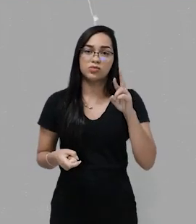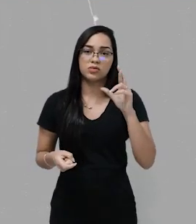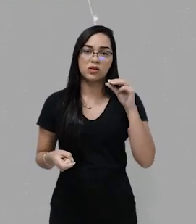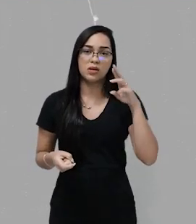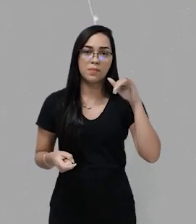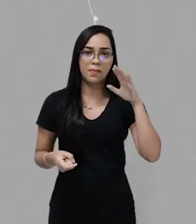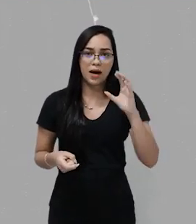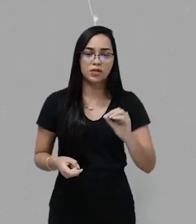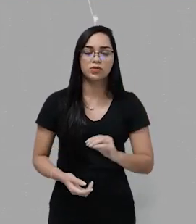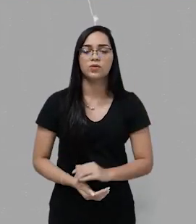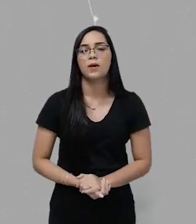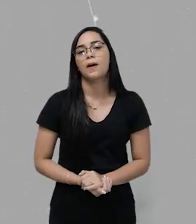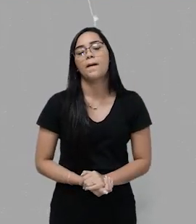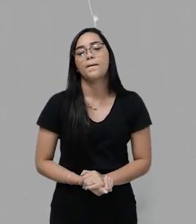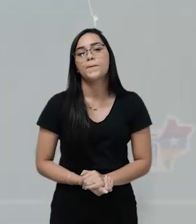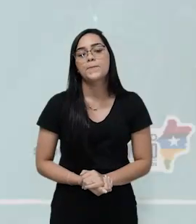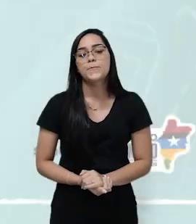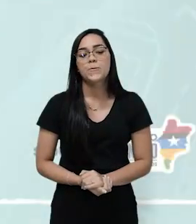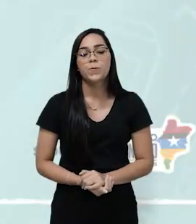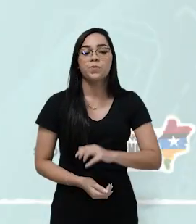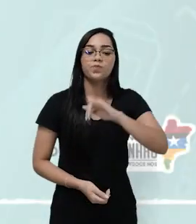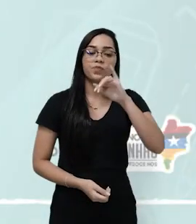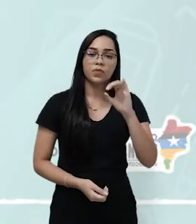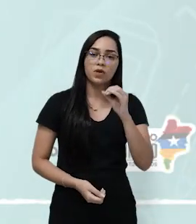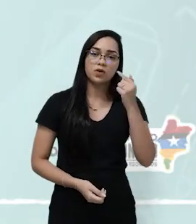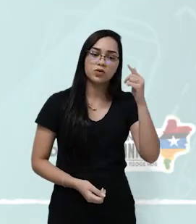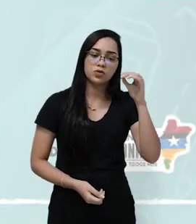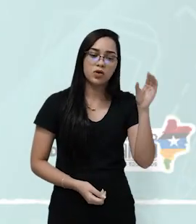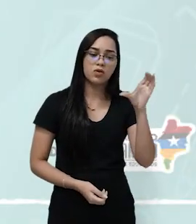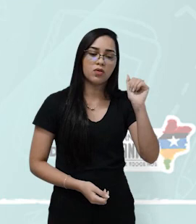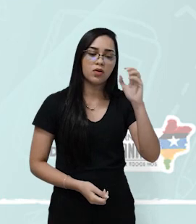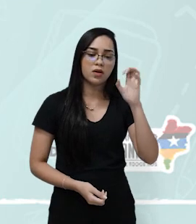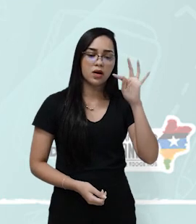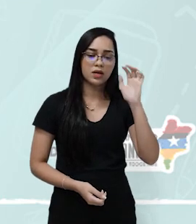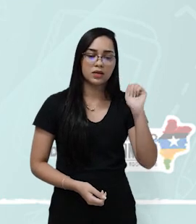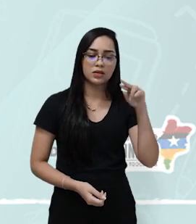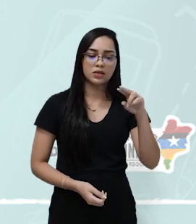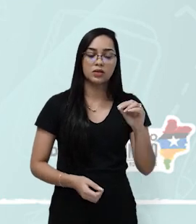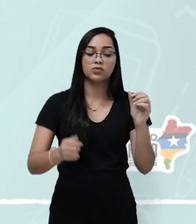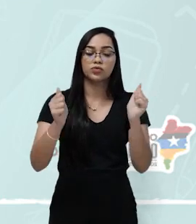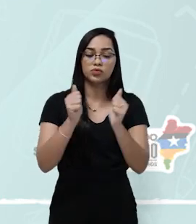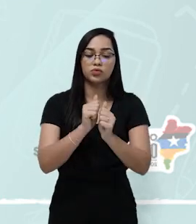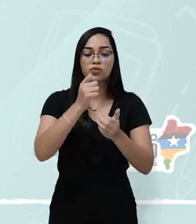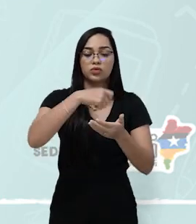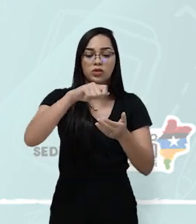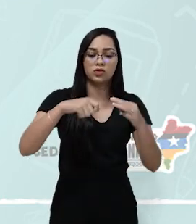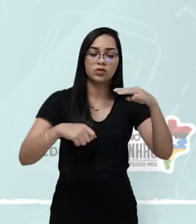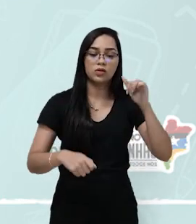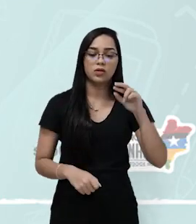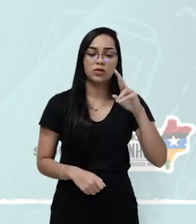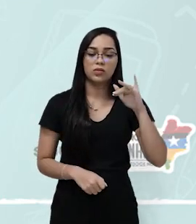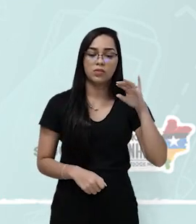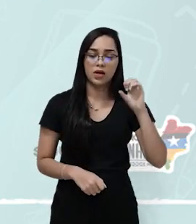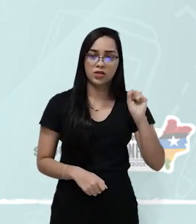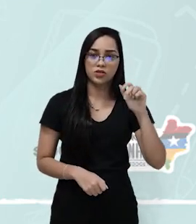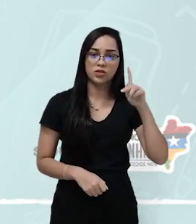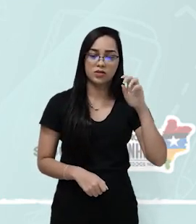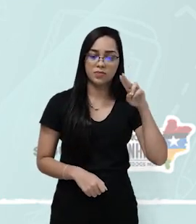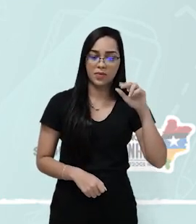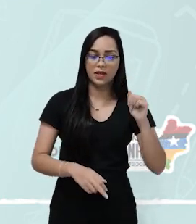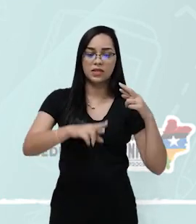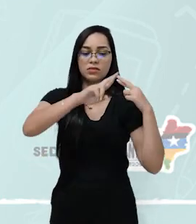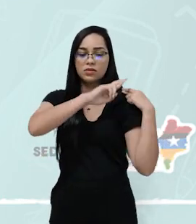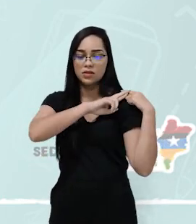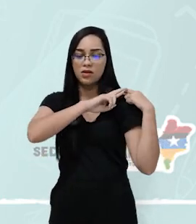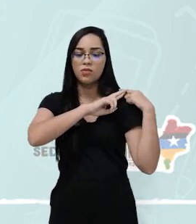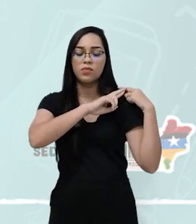tá certo? João Caetano será, juntamente com o escritor Martins Pena, responsável pelo enorme sucesso do Teatro Romântico